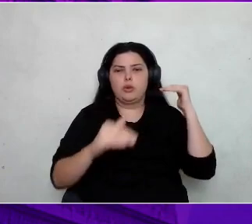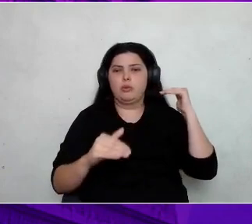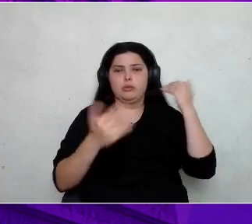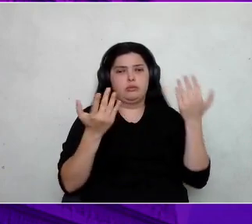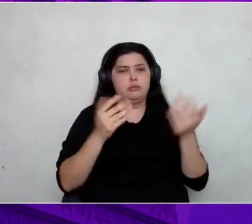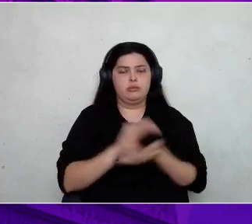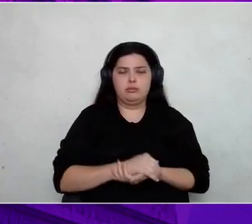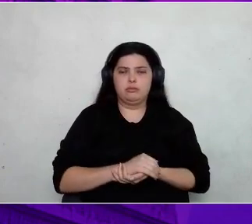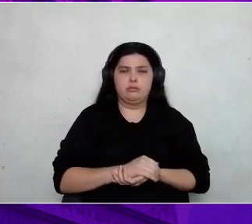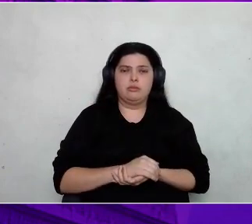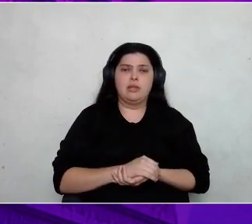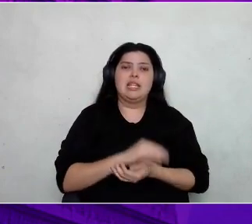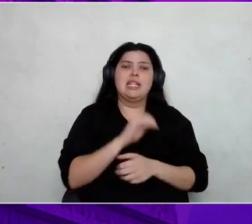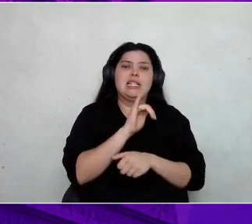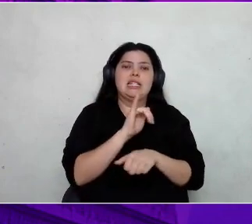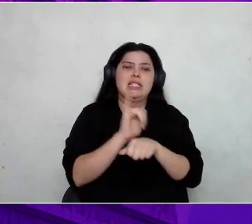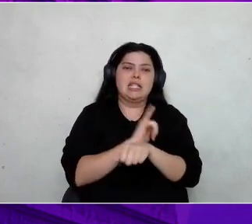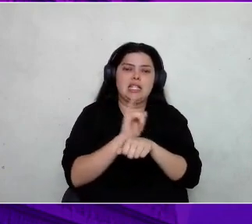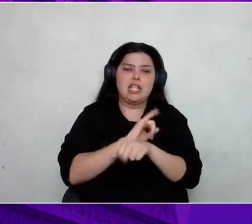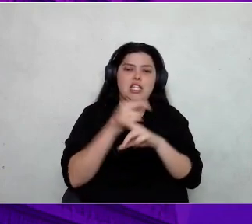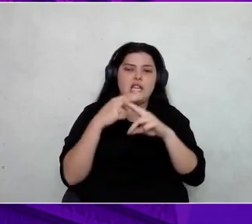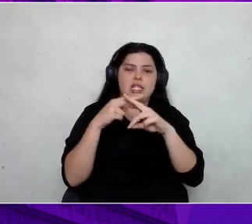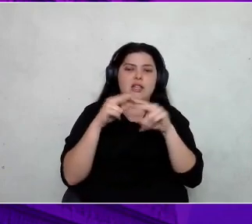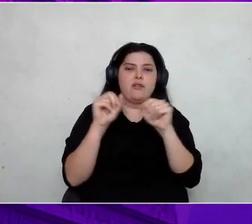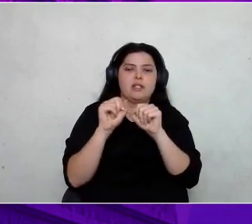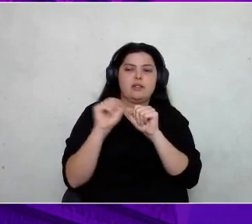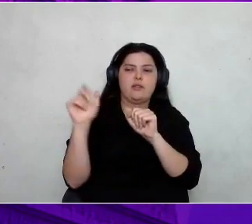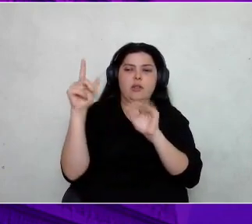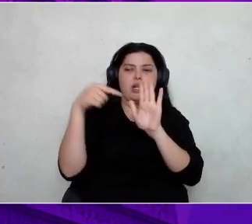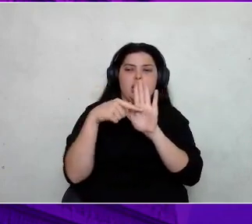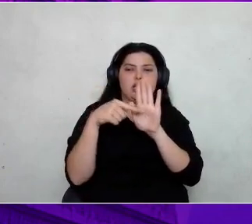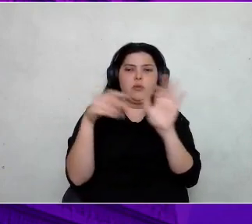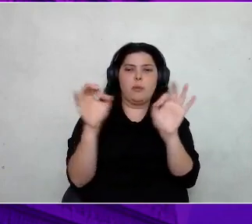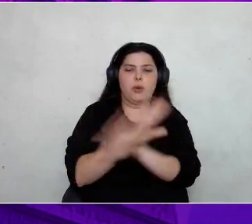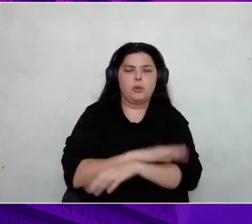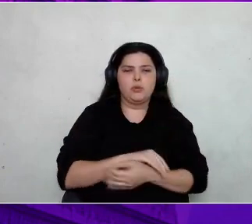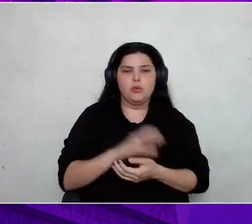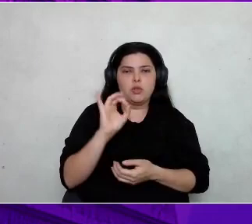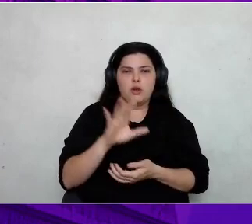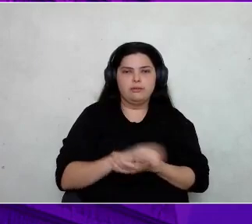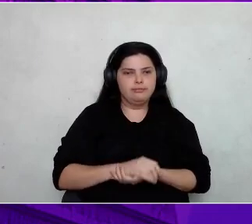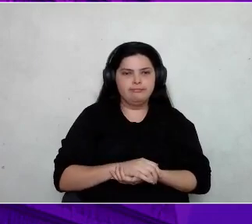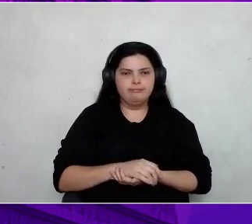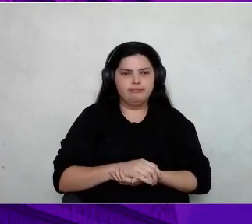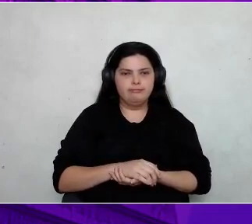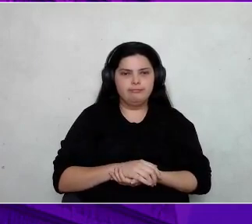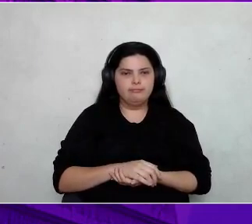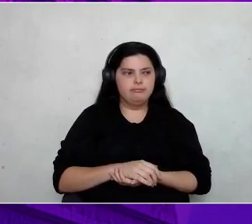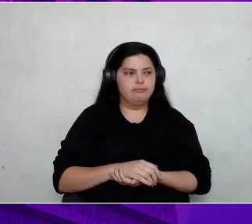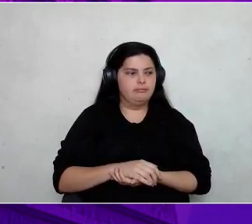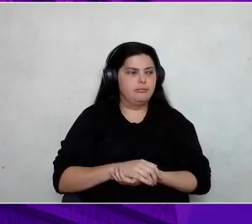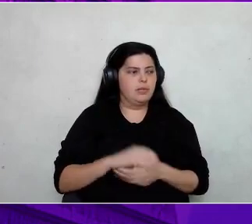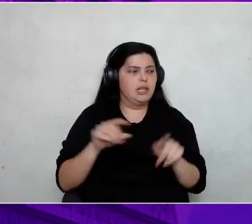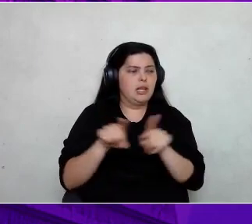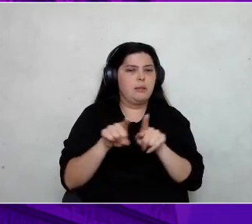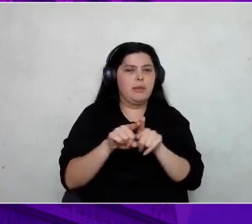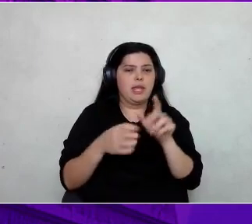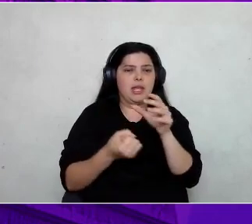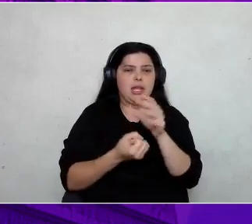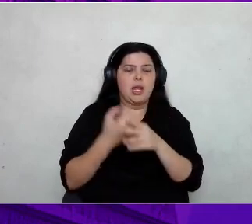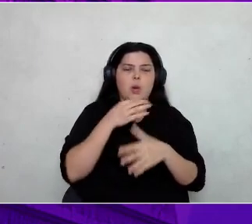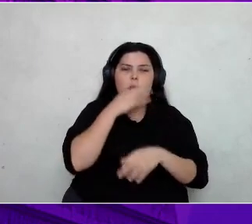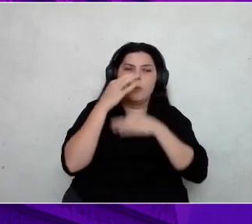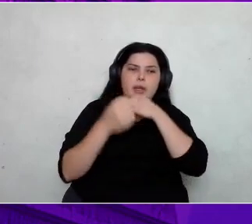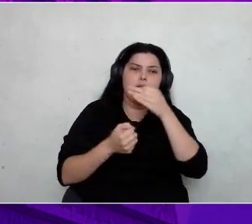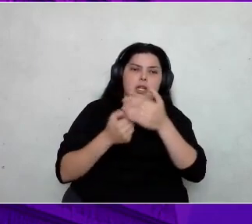Gambiarra no Excel fazendo os valores serem negativos. Só isso, tá? Vocês podem colocar alguns comentários em cima. Eu sou